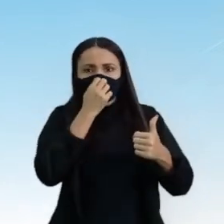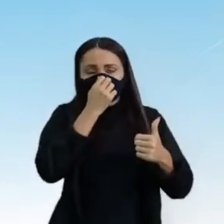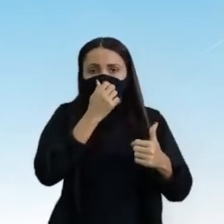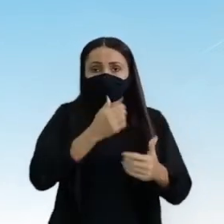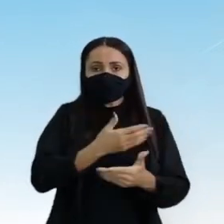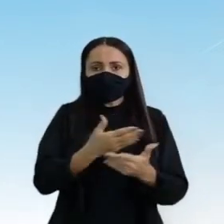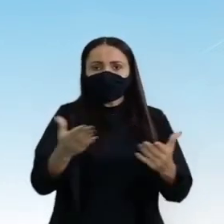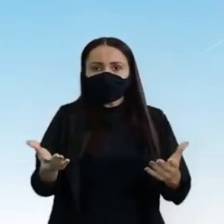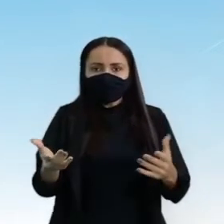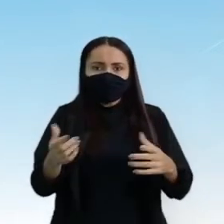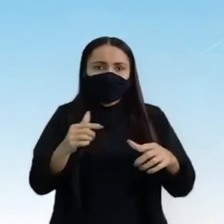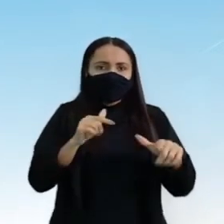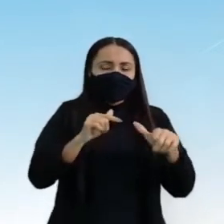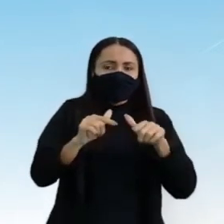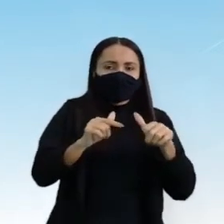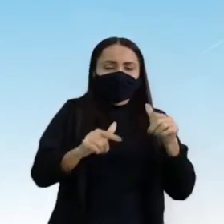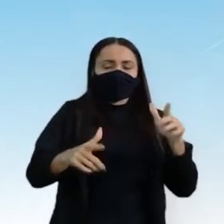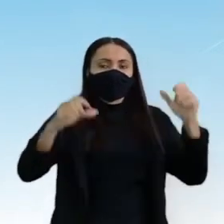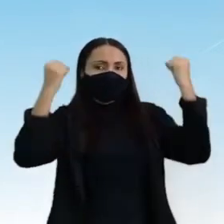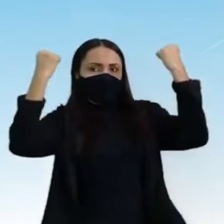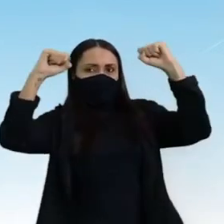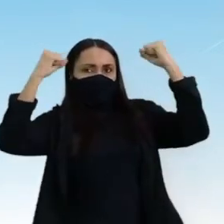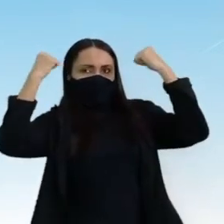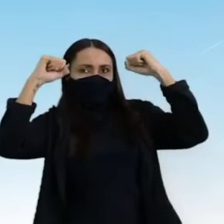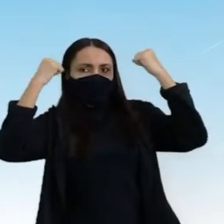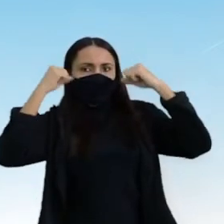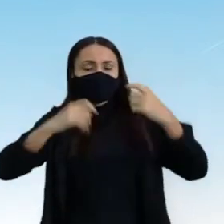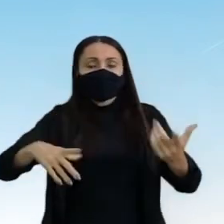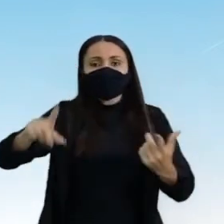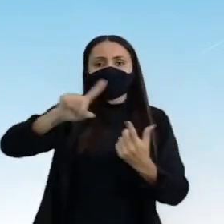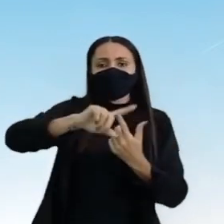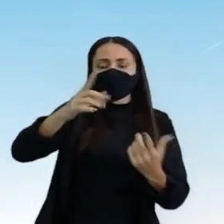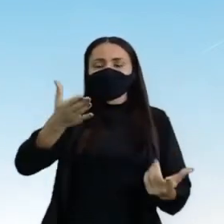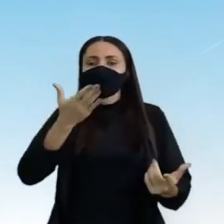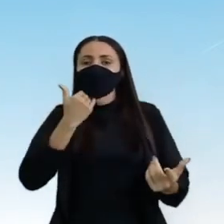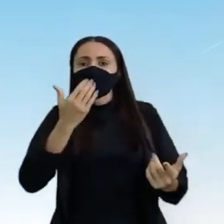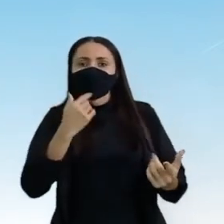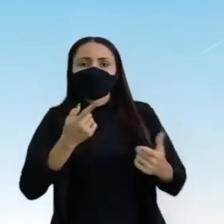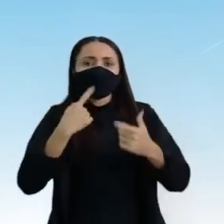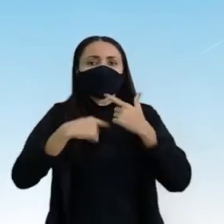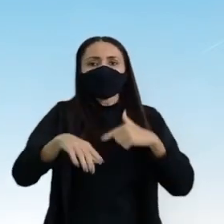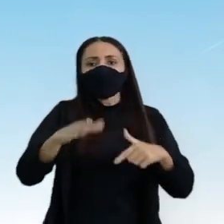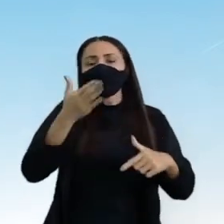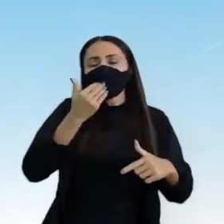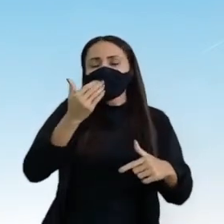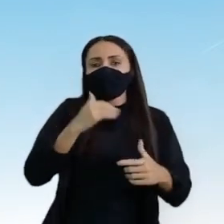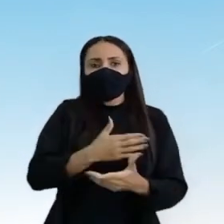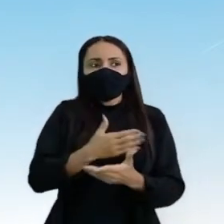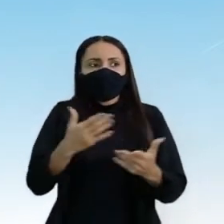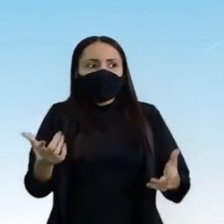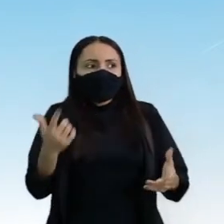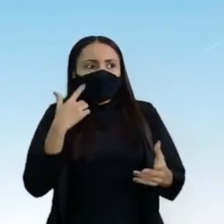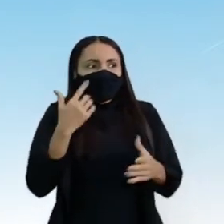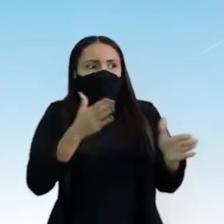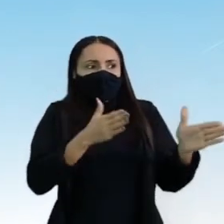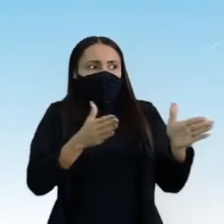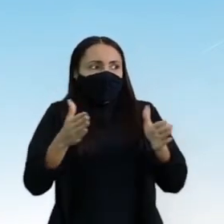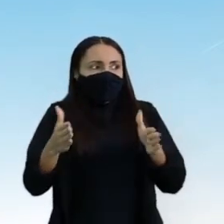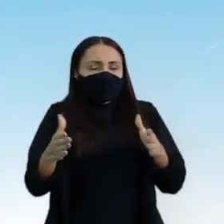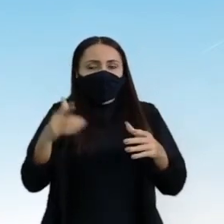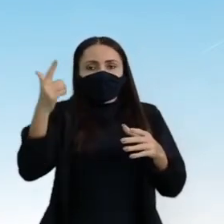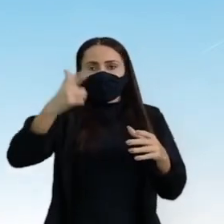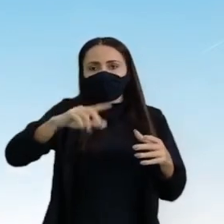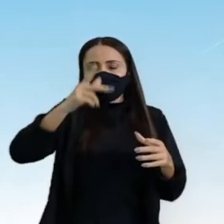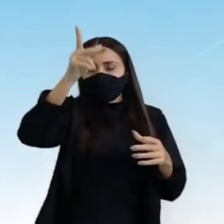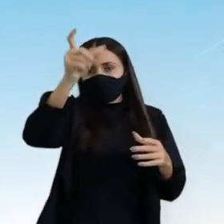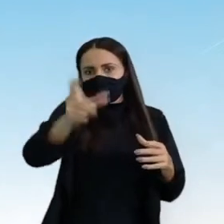atividade física que eu desejo fazer, o tipo de alimentação que eu desejo ingerir. Então, o parâmetro nunca é a outra